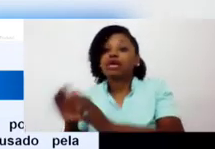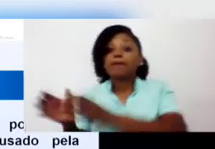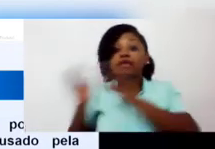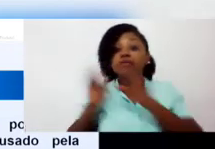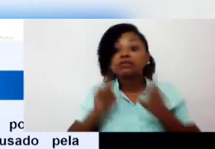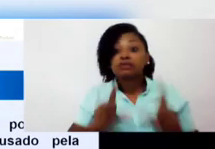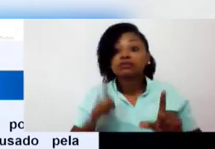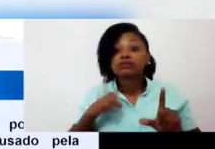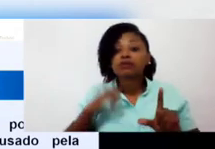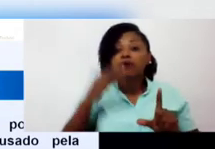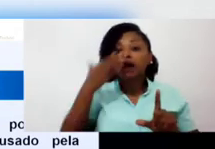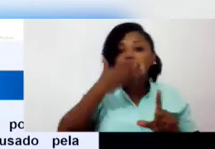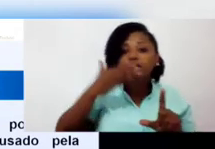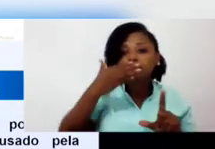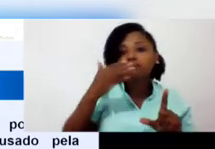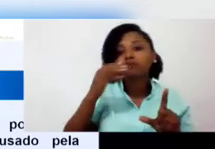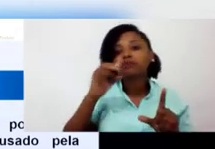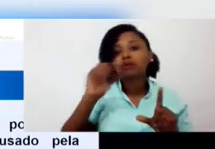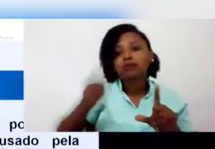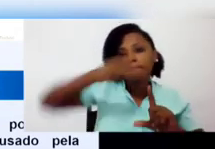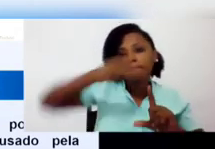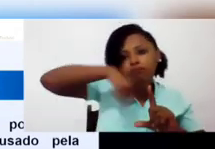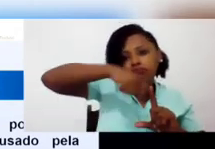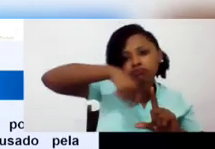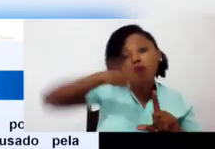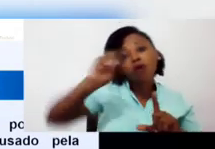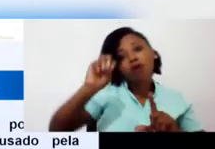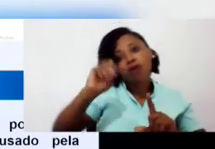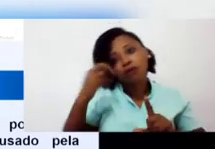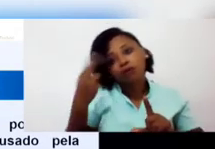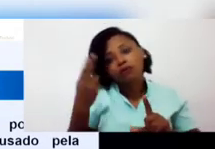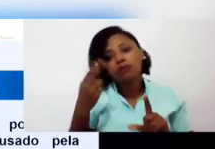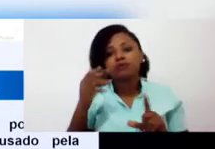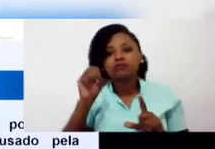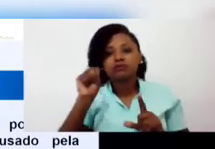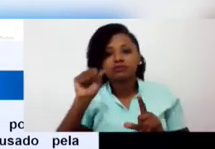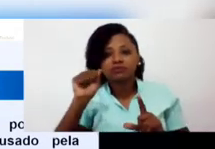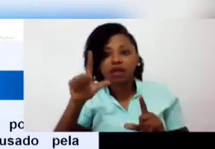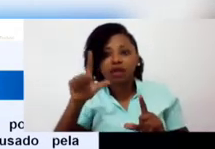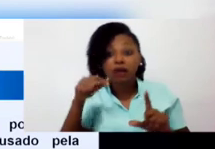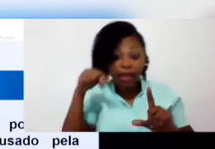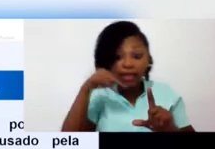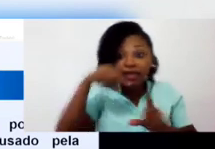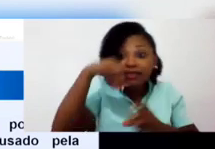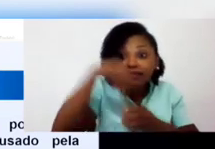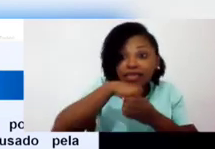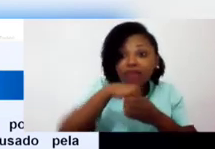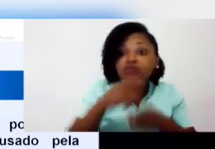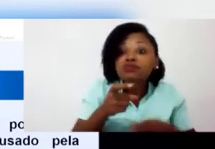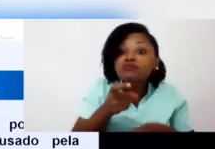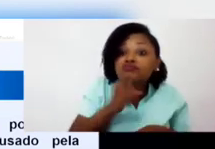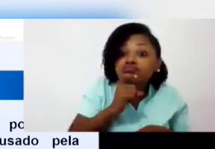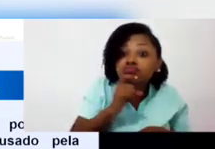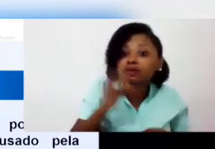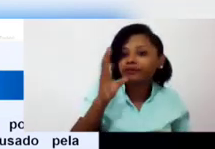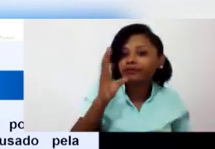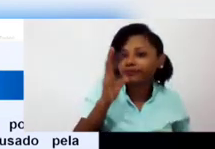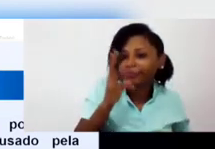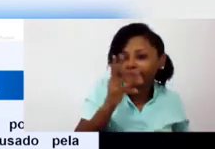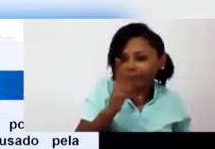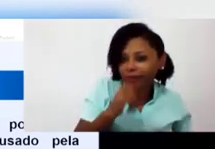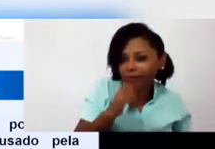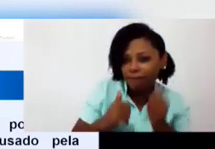um sal, um açúcar, qualquer coisa aqui, vai se criar também uma barreira que vai dificultar